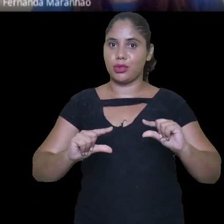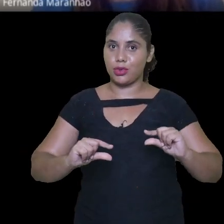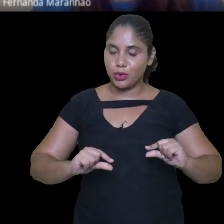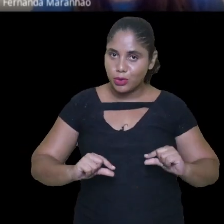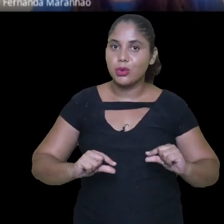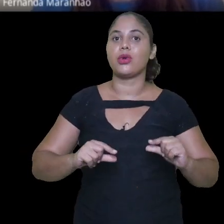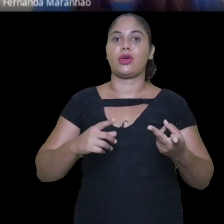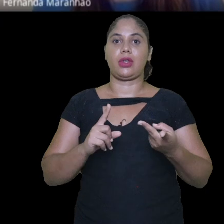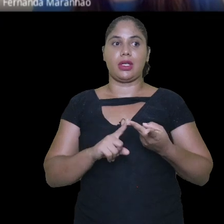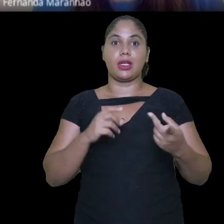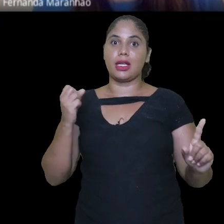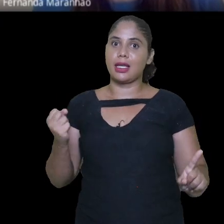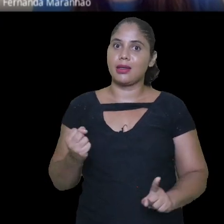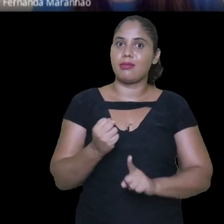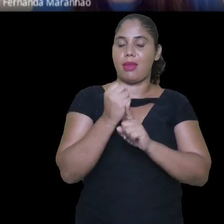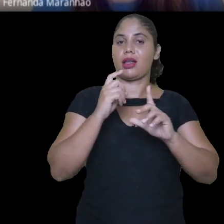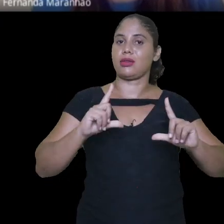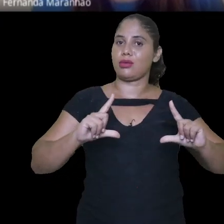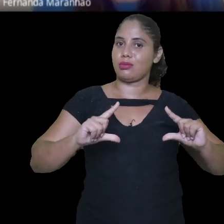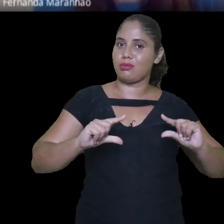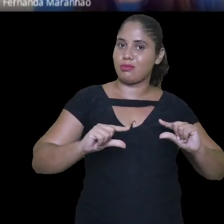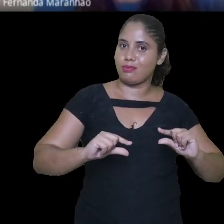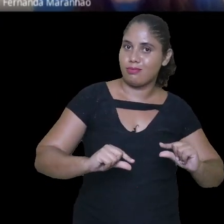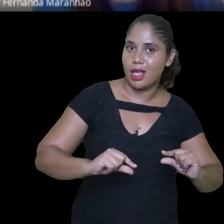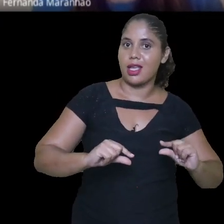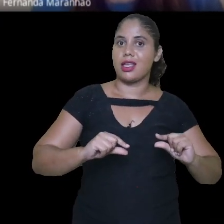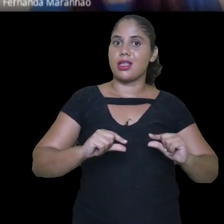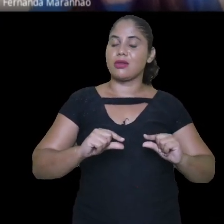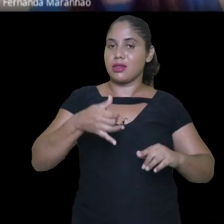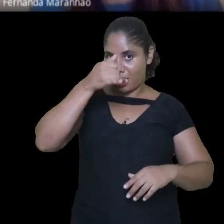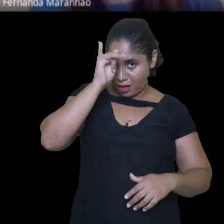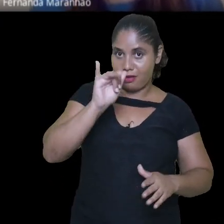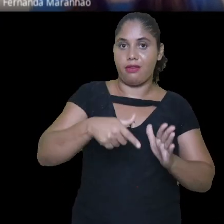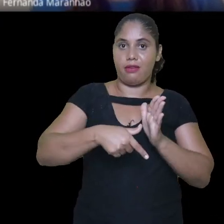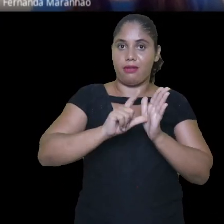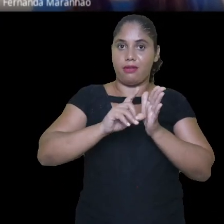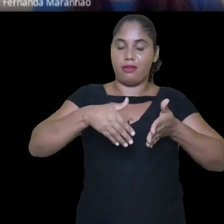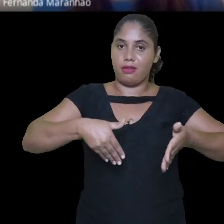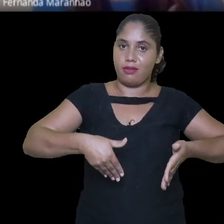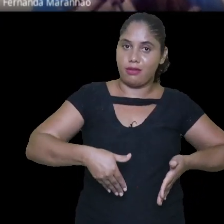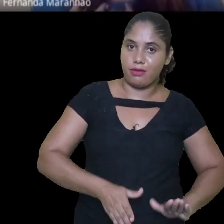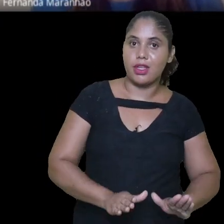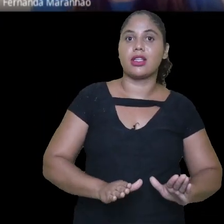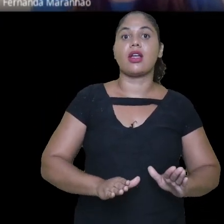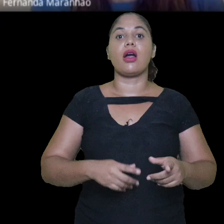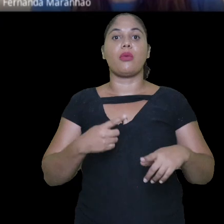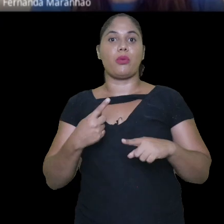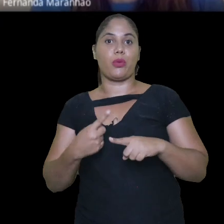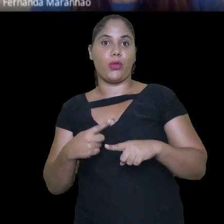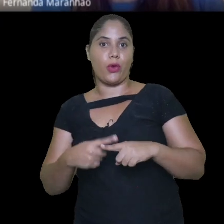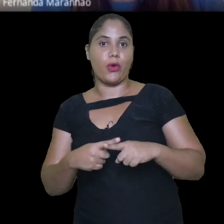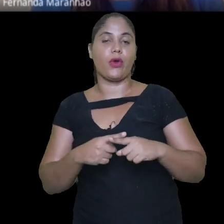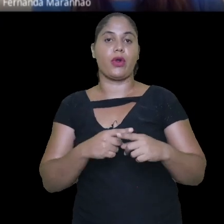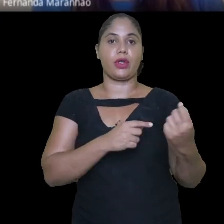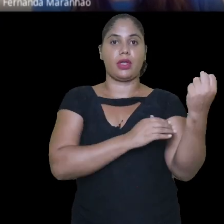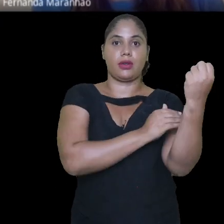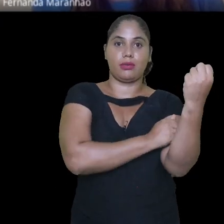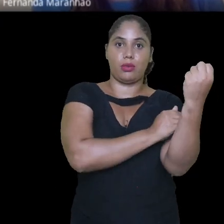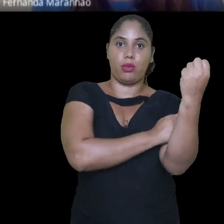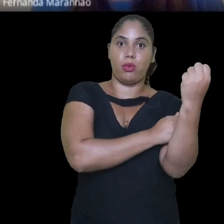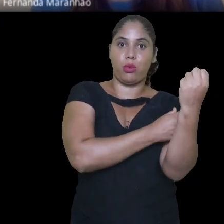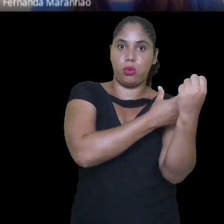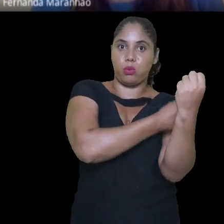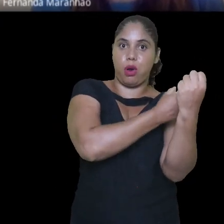prazo, tanto de prematuridade, porque pré-eclâmpsia leva à prematuridade, da própria prematuridade em si, ou